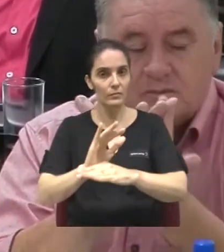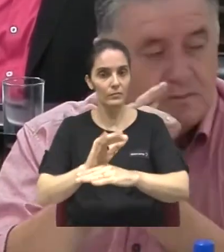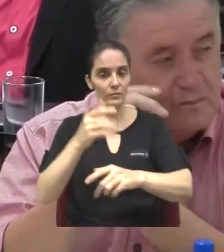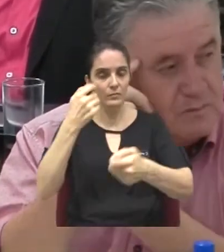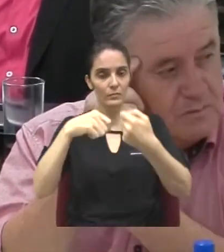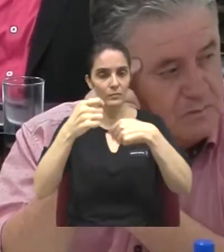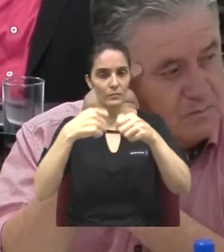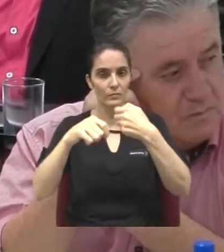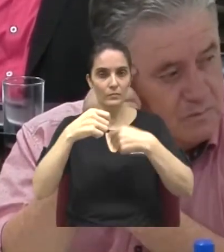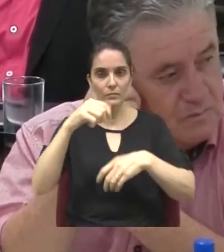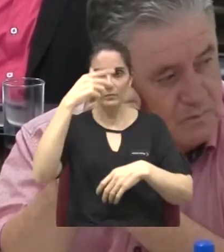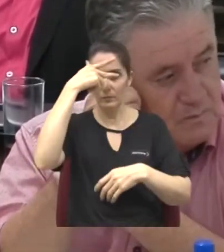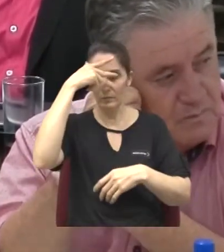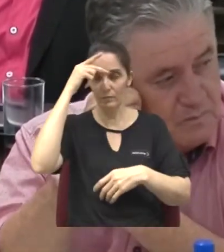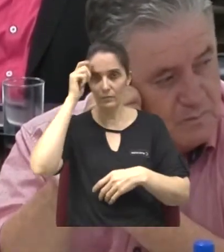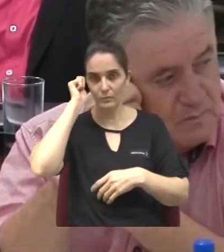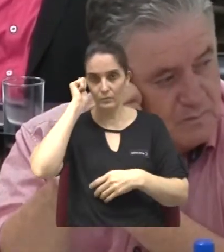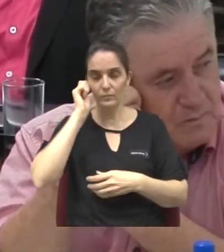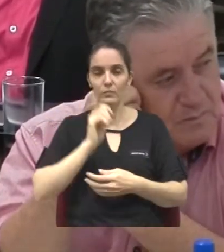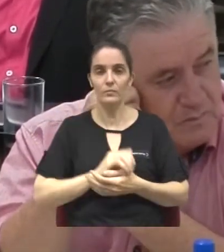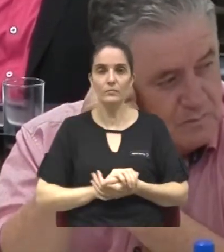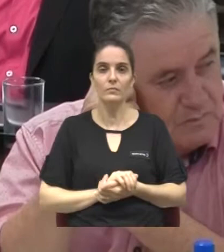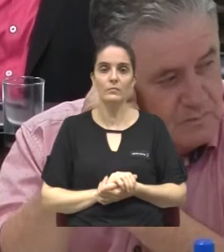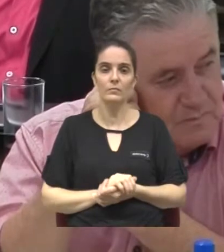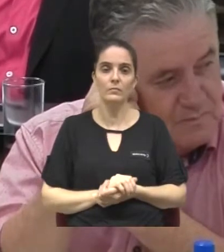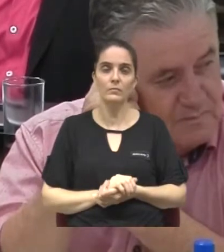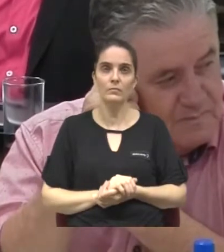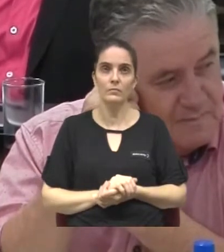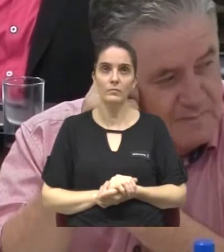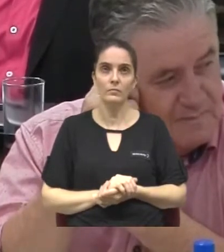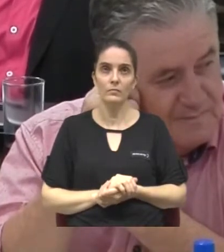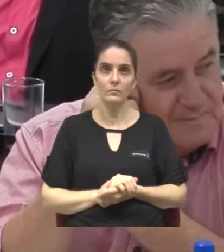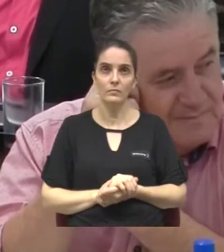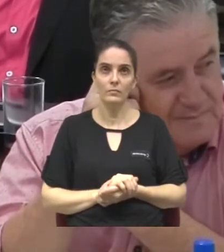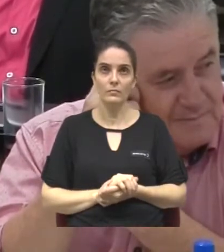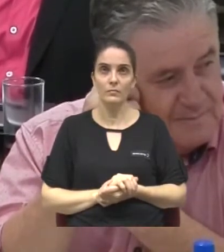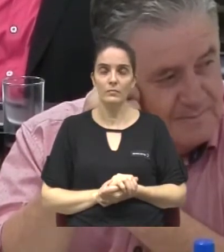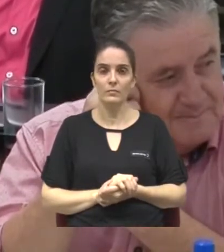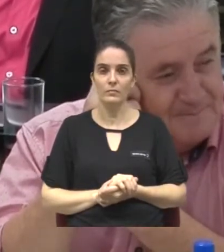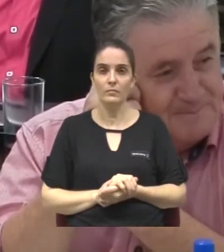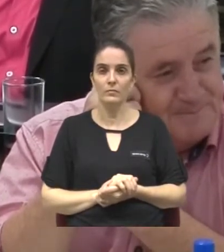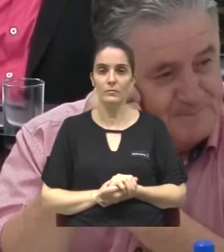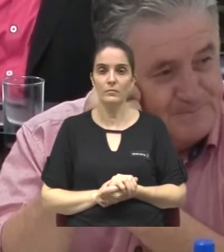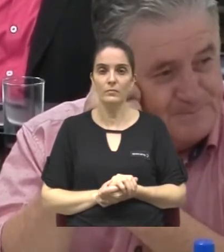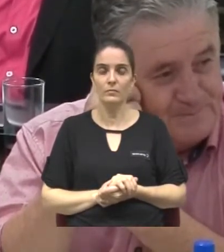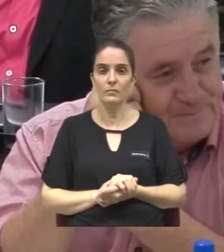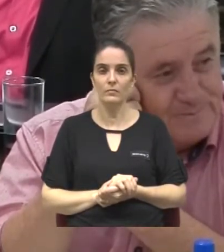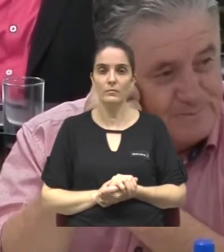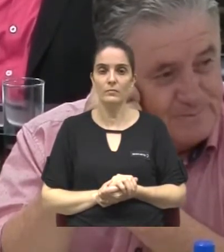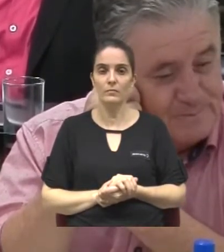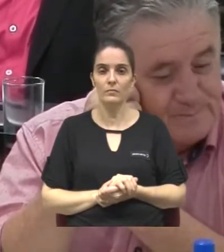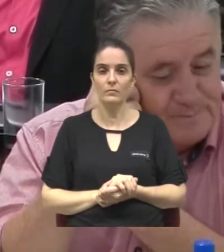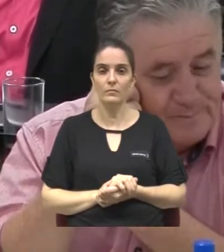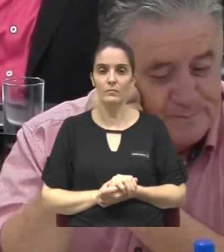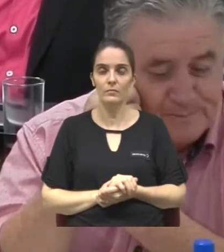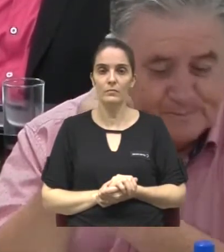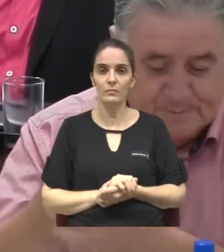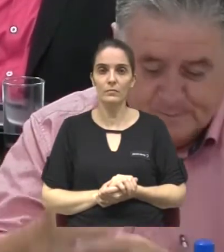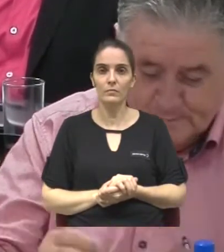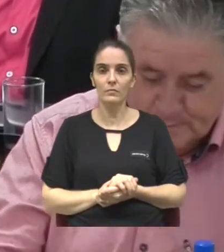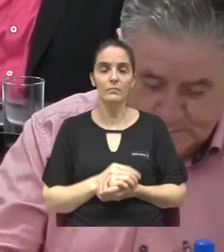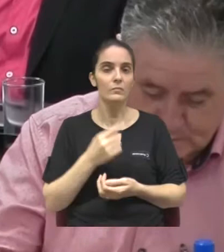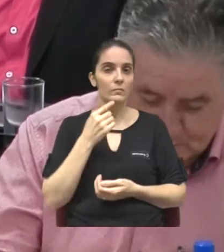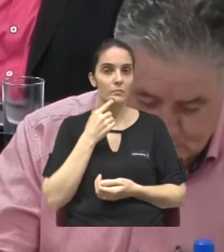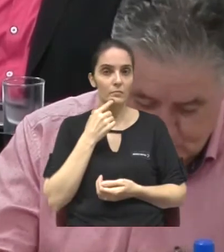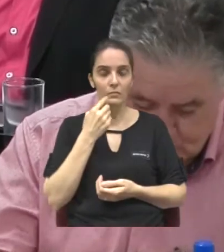Prefeitura Municipal. E quando Vossa Excelência, com o devido respeito, com a devida vênia, vereador